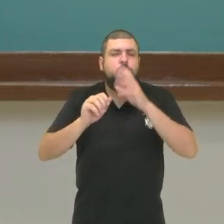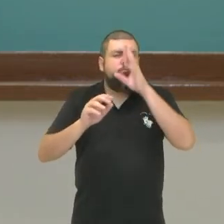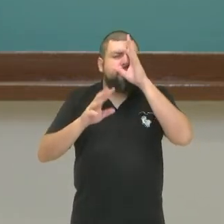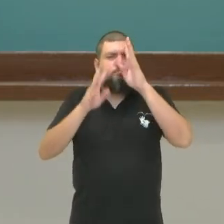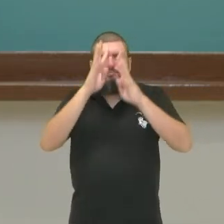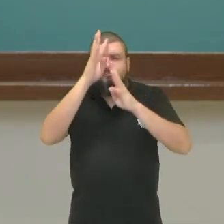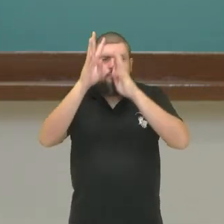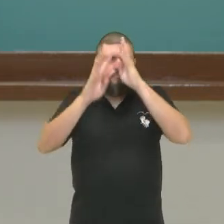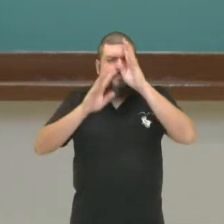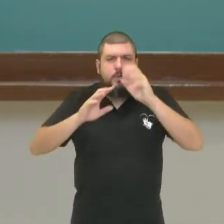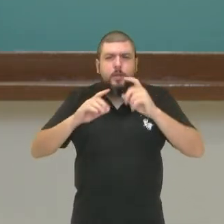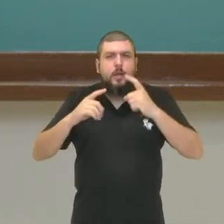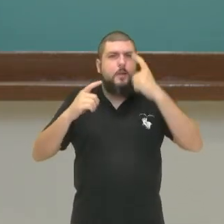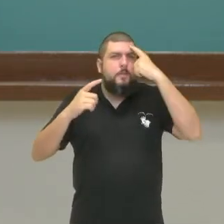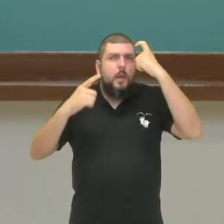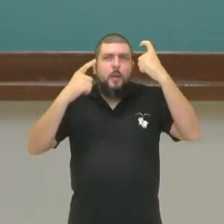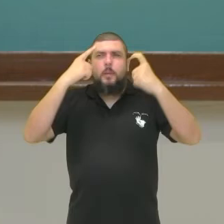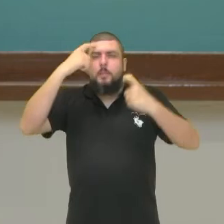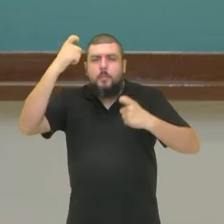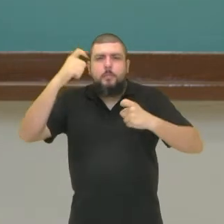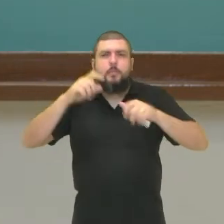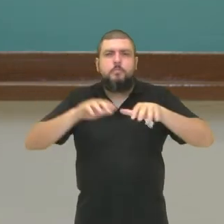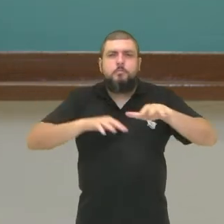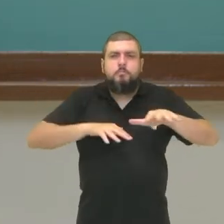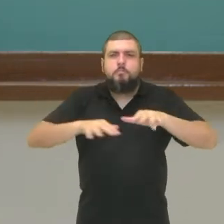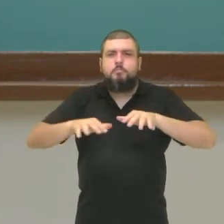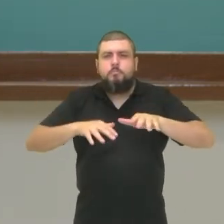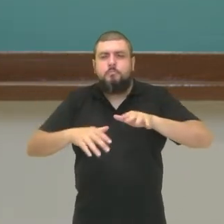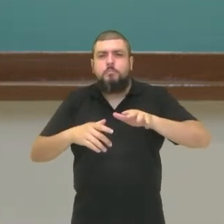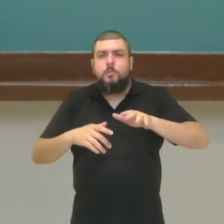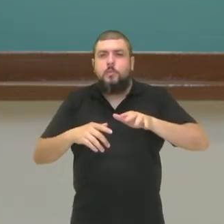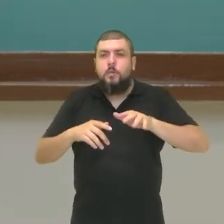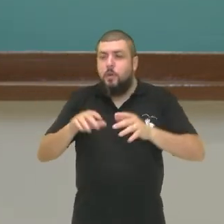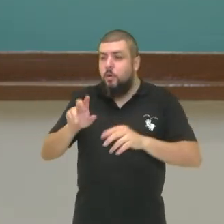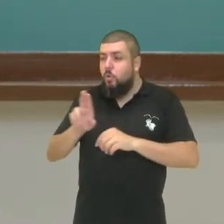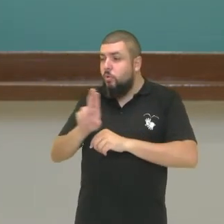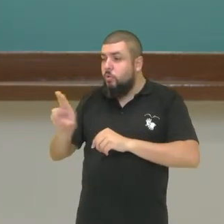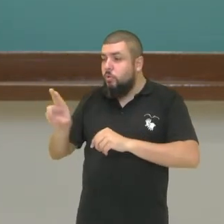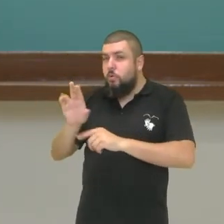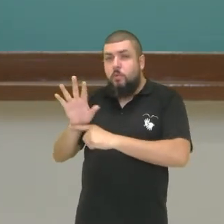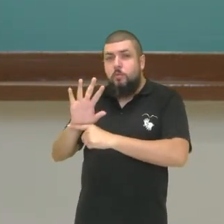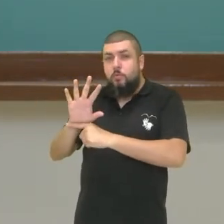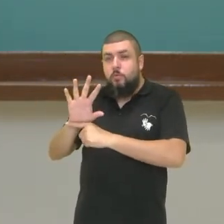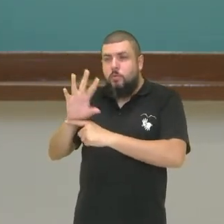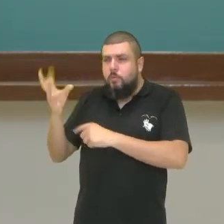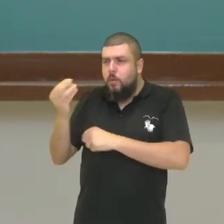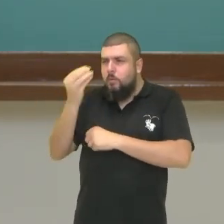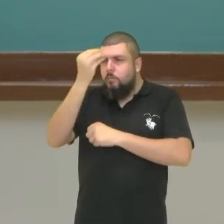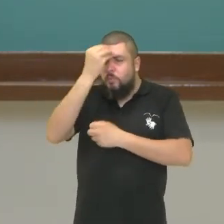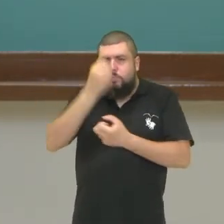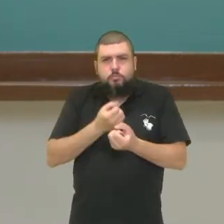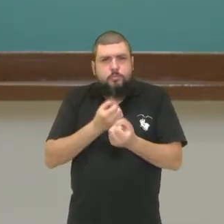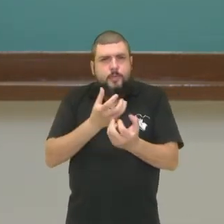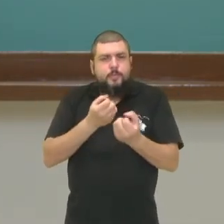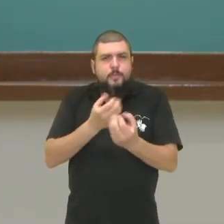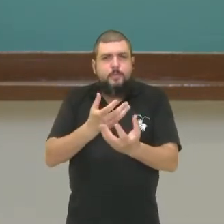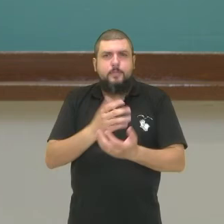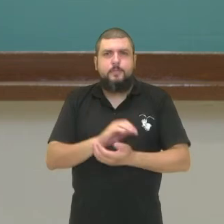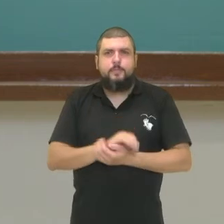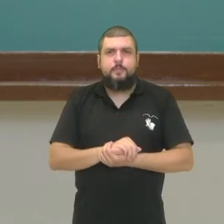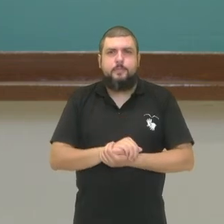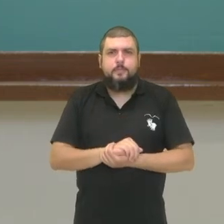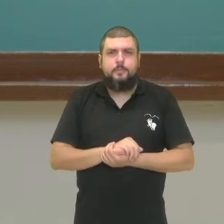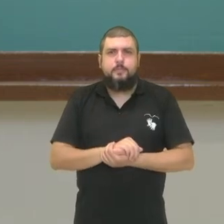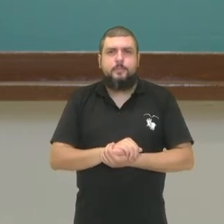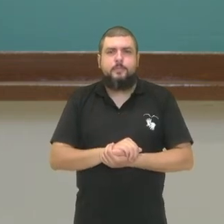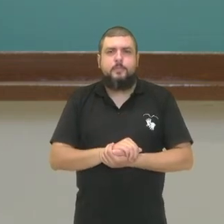improvisação, um movimento demonstrando o nome daquele filme para as pessoas que estão ali assistindo, né? Vamos